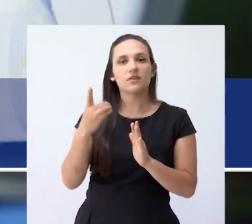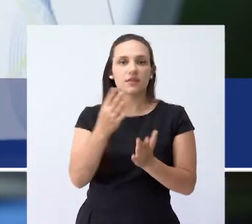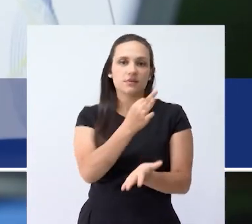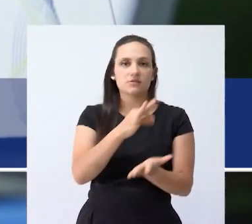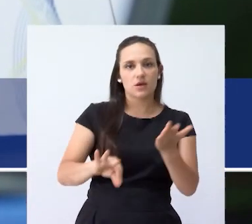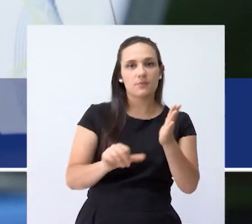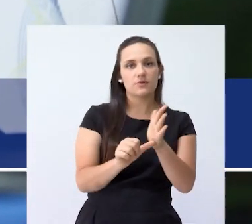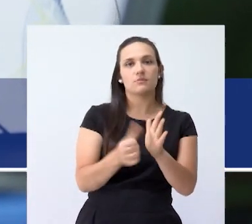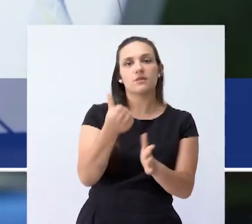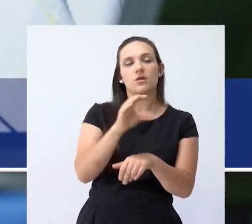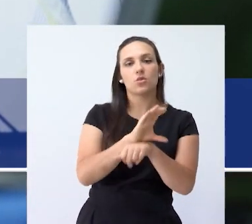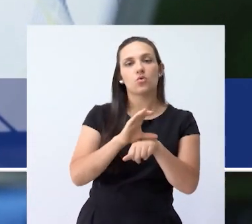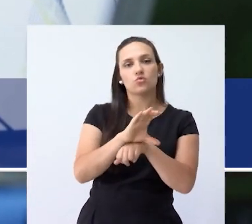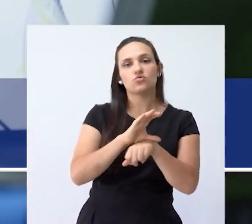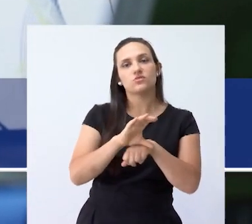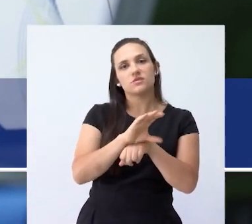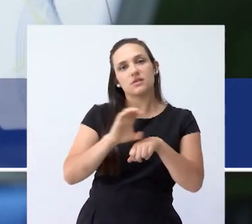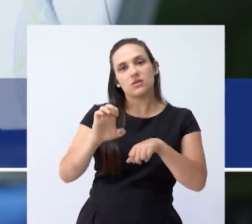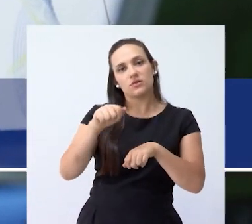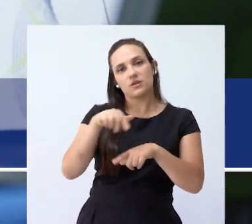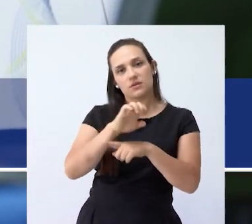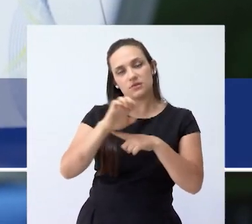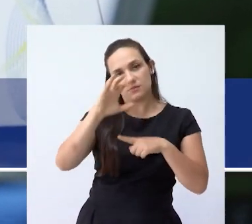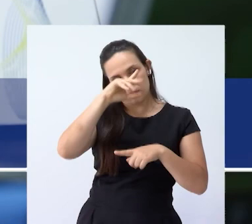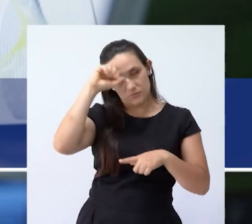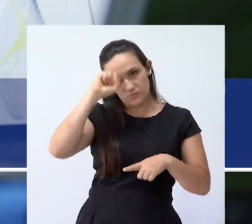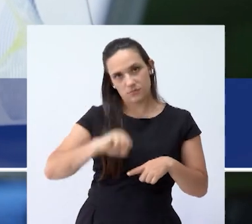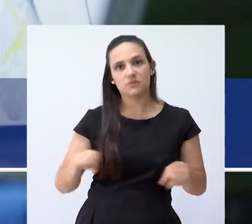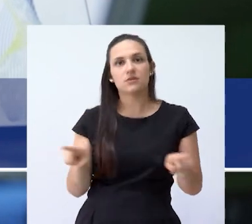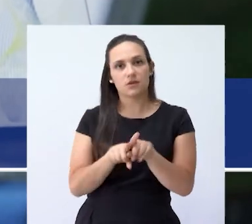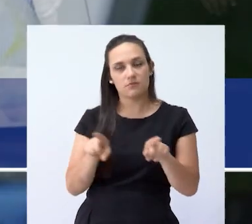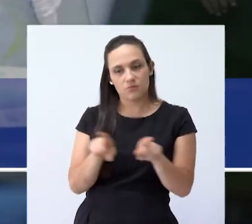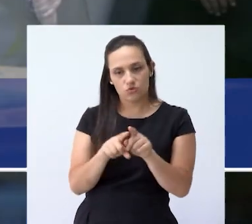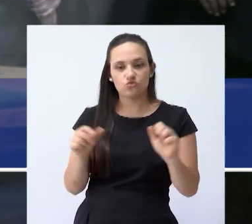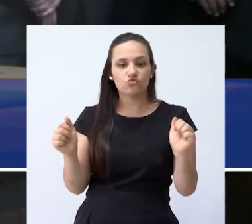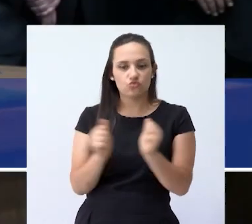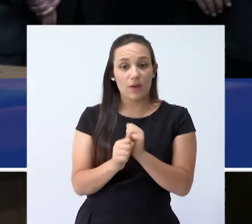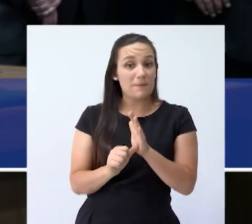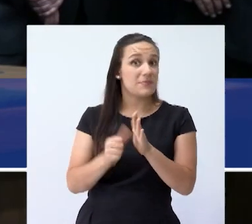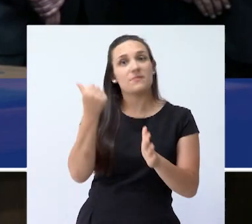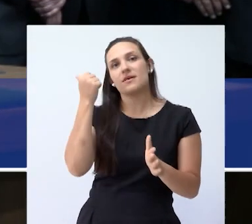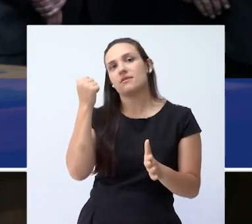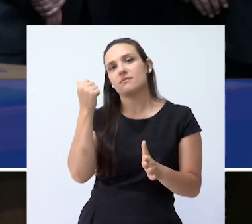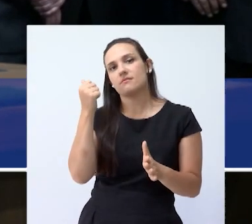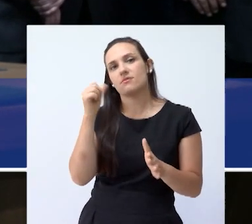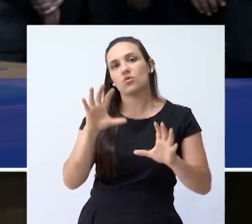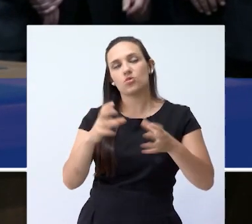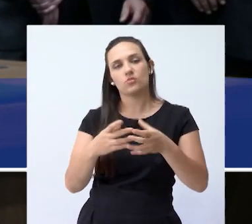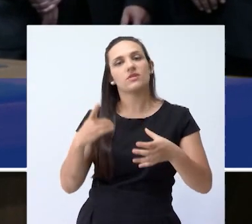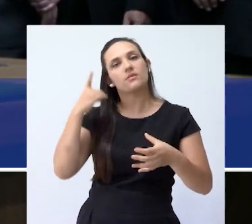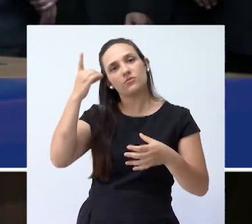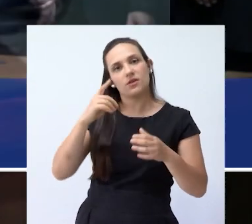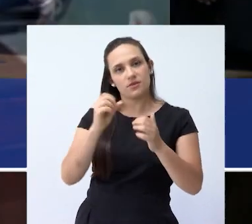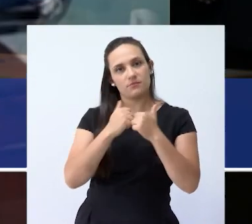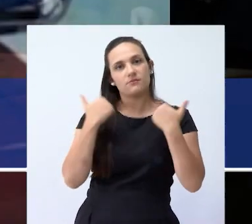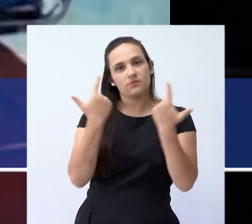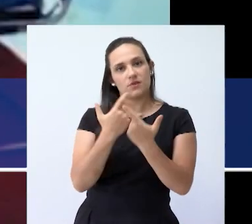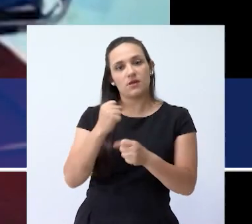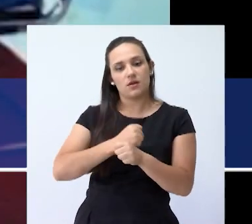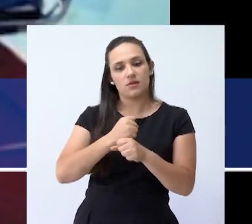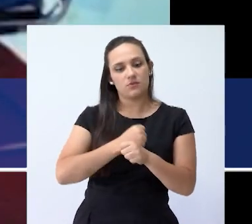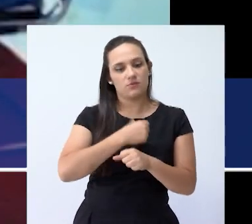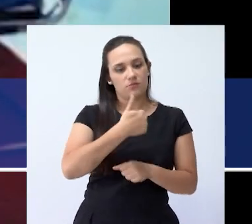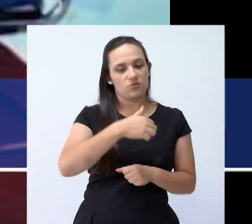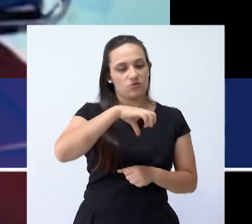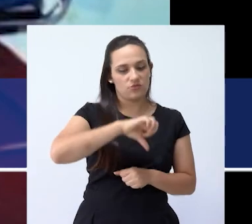os deputados que promulgaram a primeira Constituição do Estado e também fizeram parte da primeira